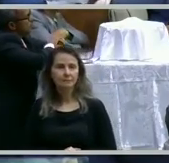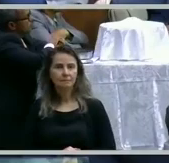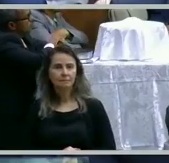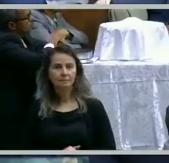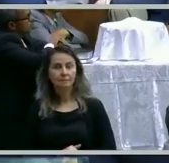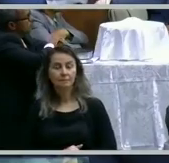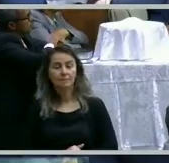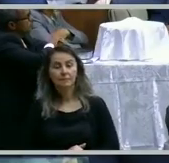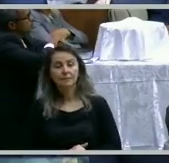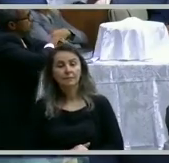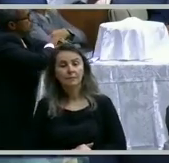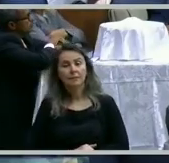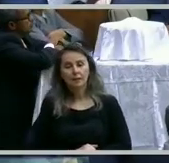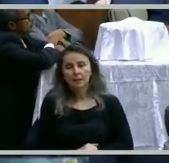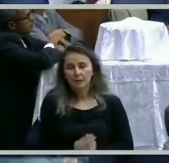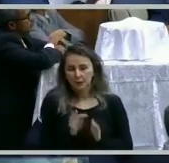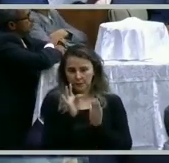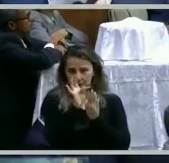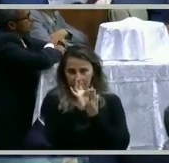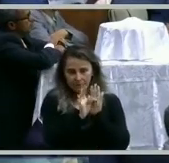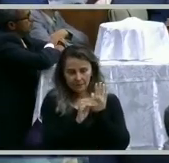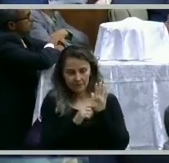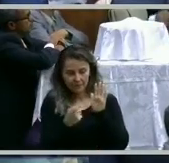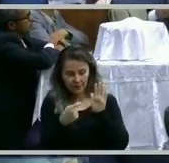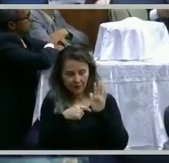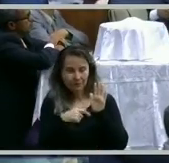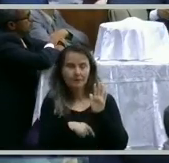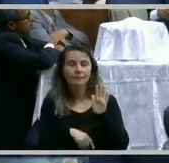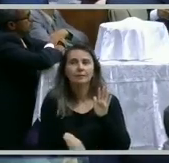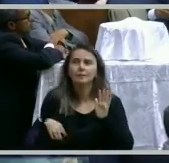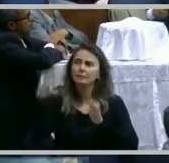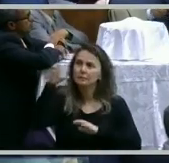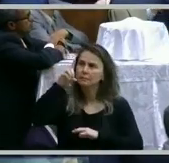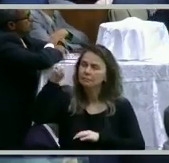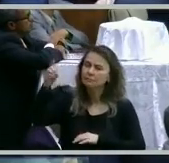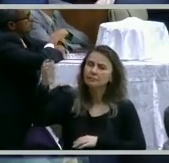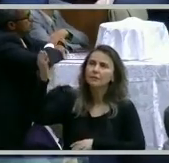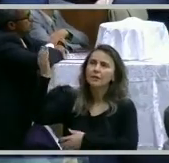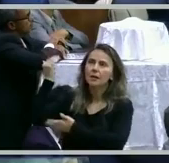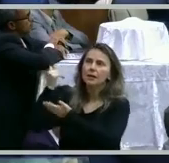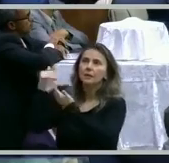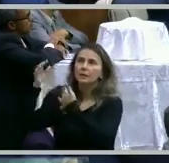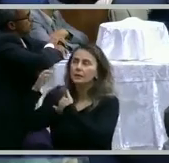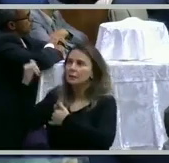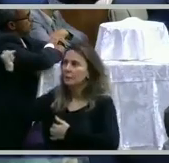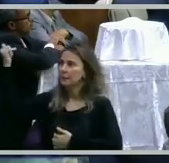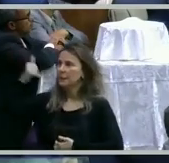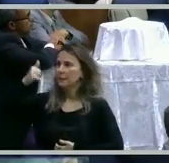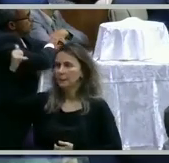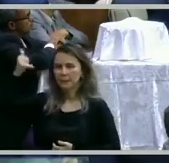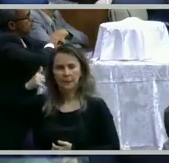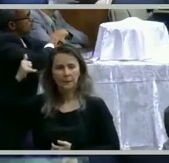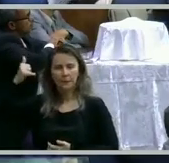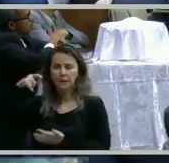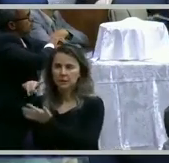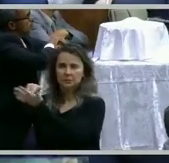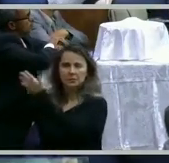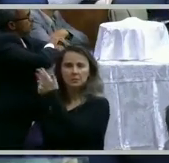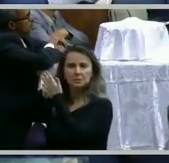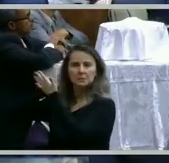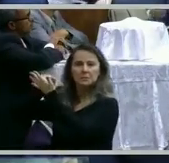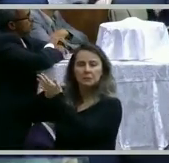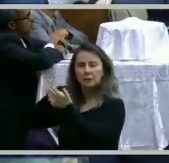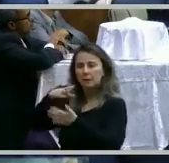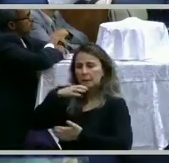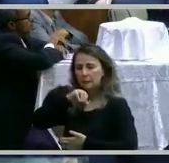Havendo Deus, voltando para a Epístola aos Hebreus, havendo Deus antigamente falado muitas vezes e de muitas maneiras aos